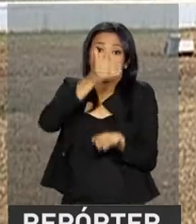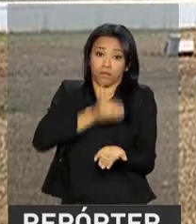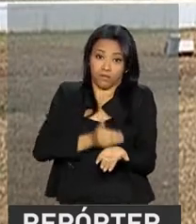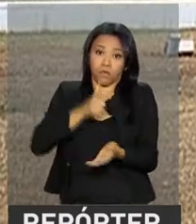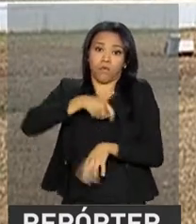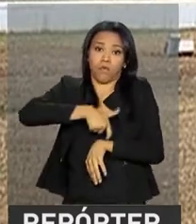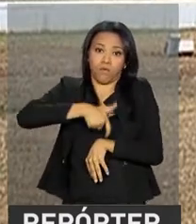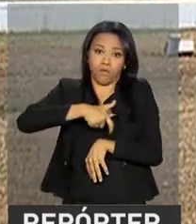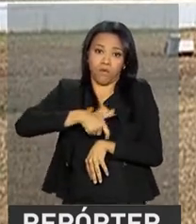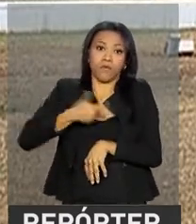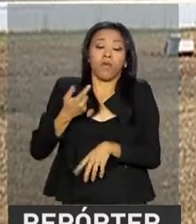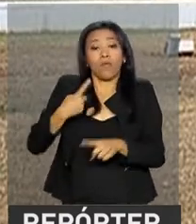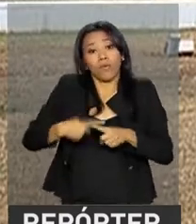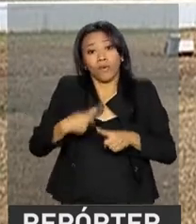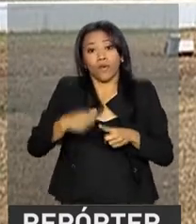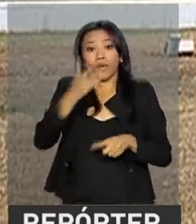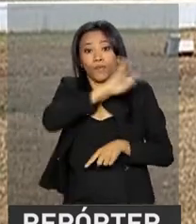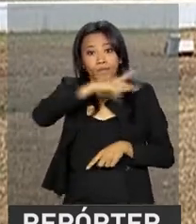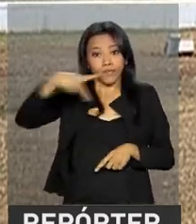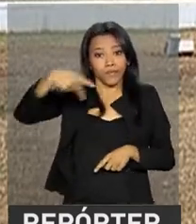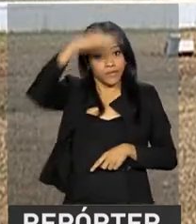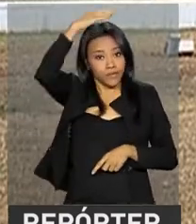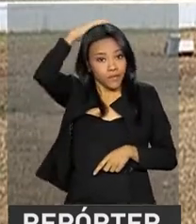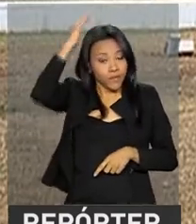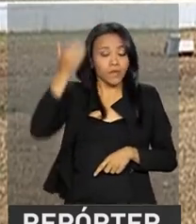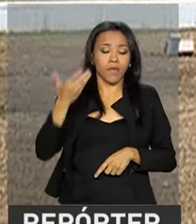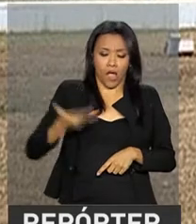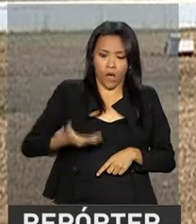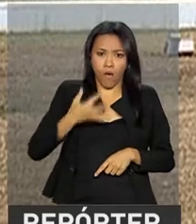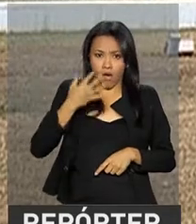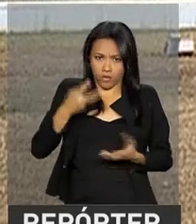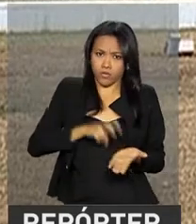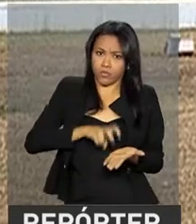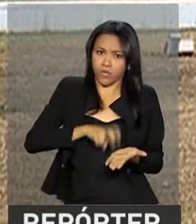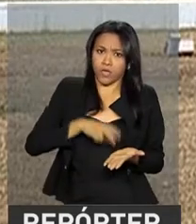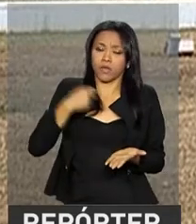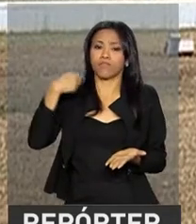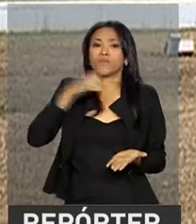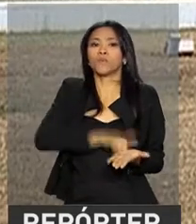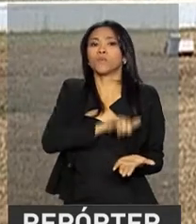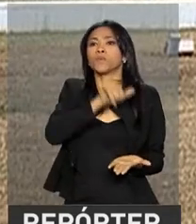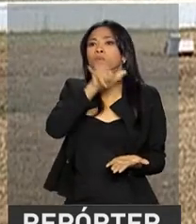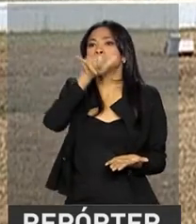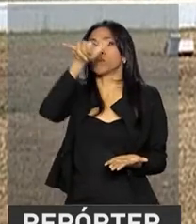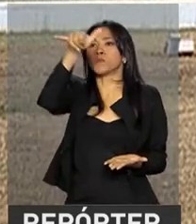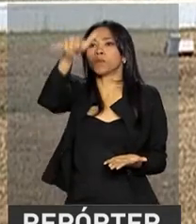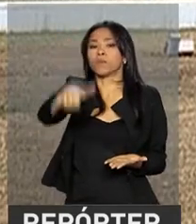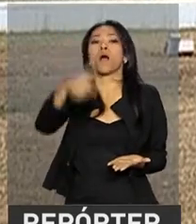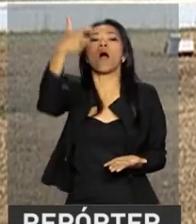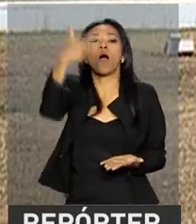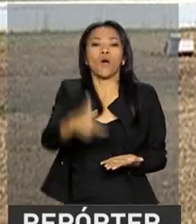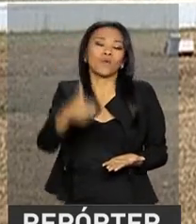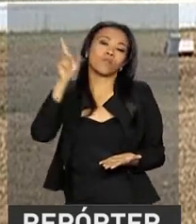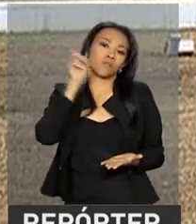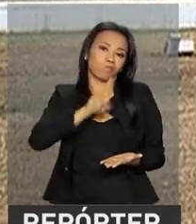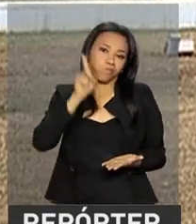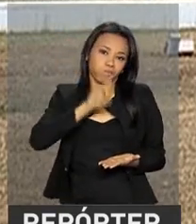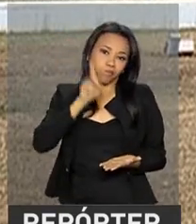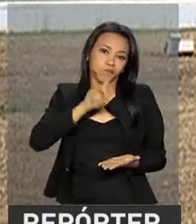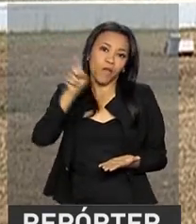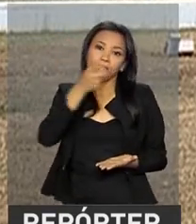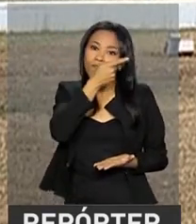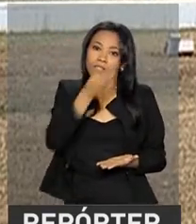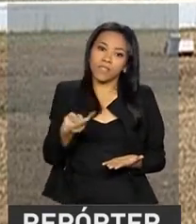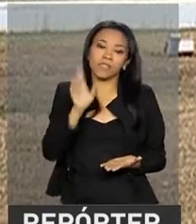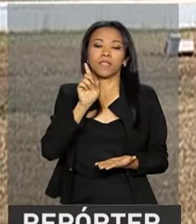horário alterado, porque o presidente Michel Temer, agora de manhã, partiu para os Estados Unidos em uma